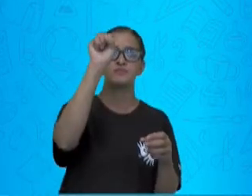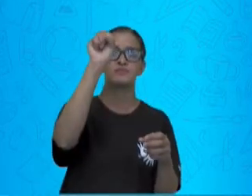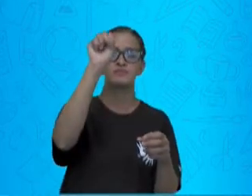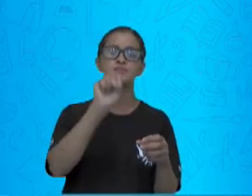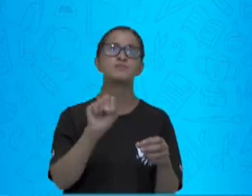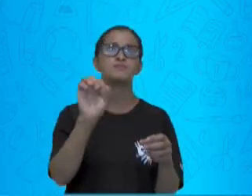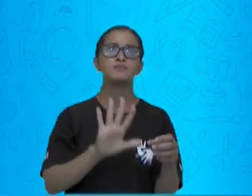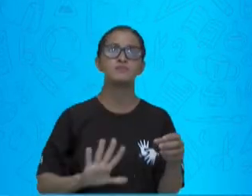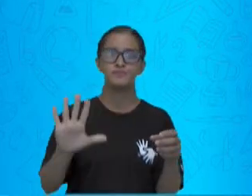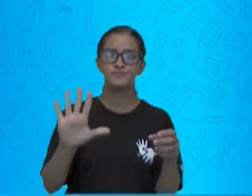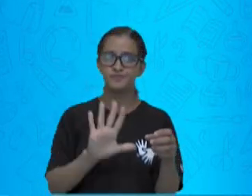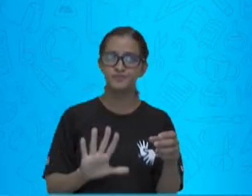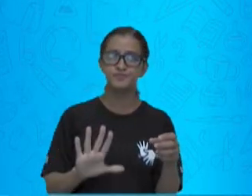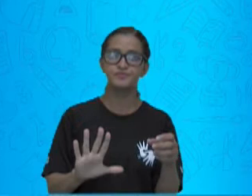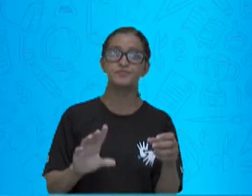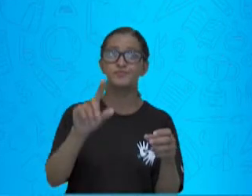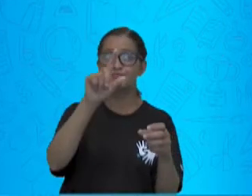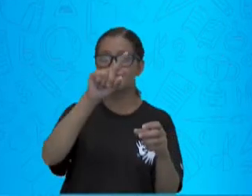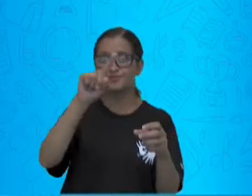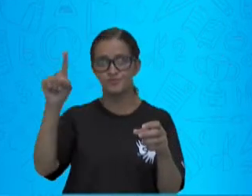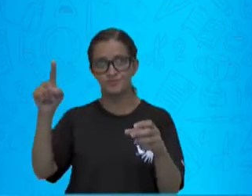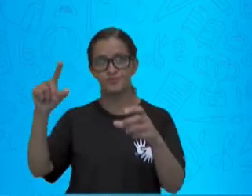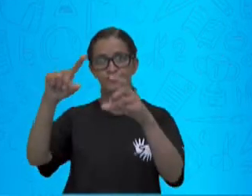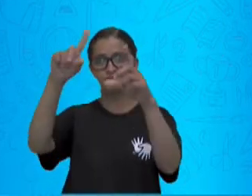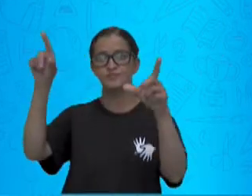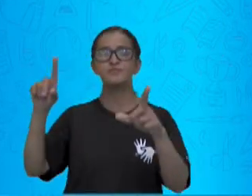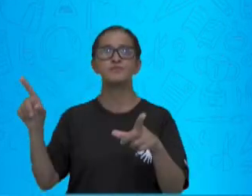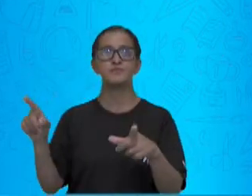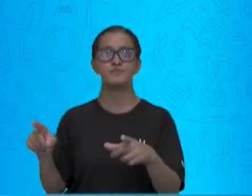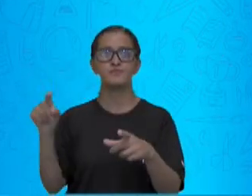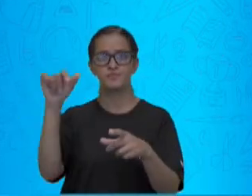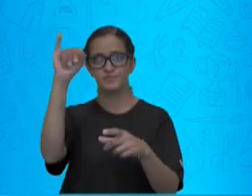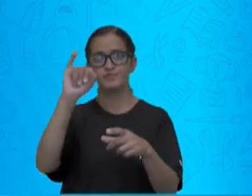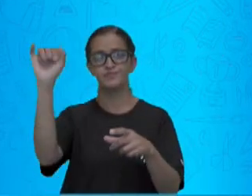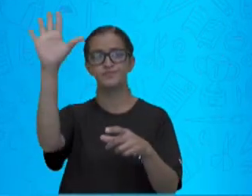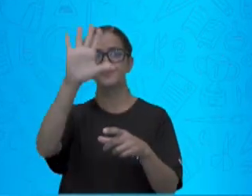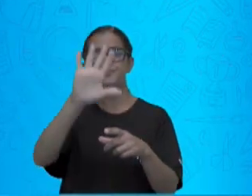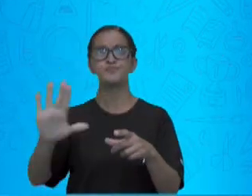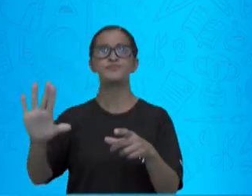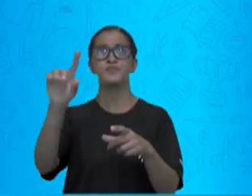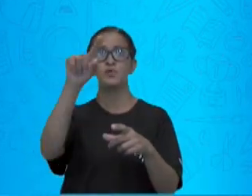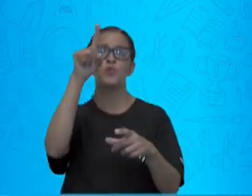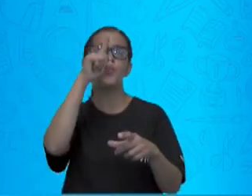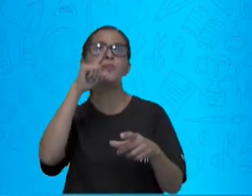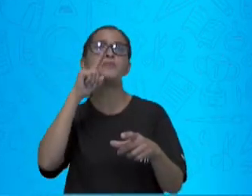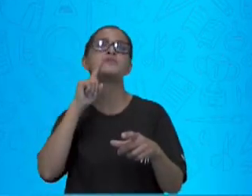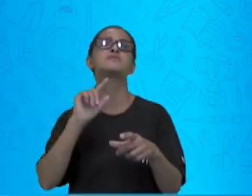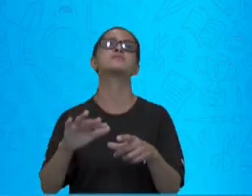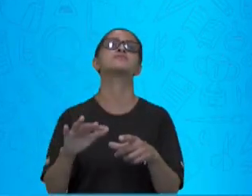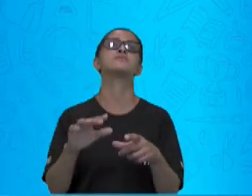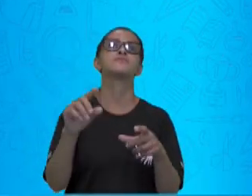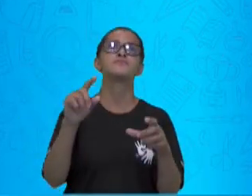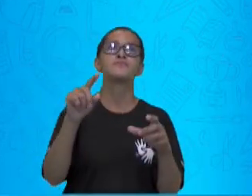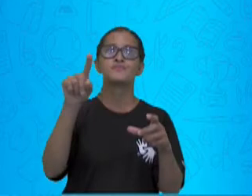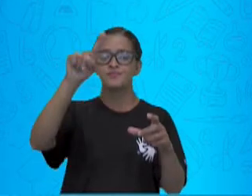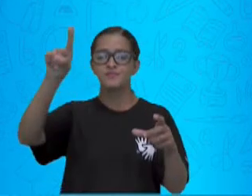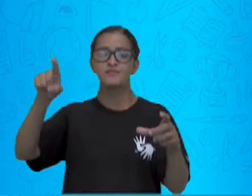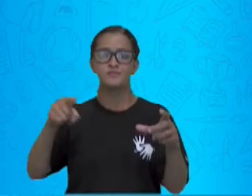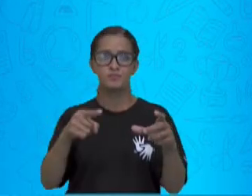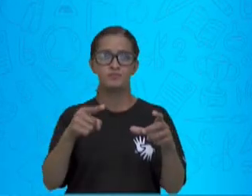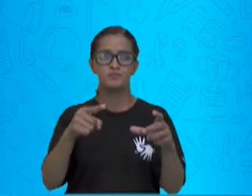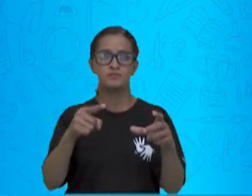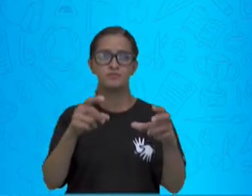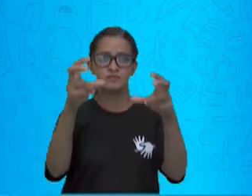a região demográfica do estado de Minas Gerais. E aqui eu peguei, fiz essa voltinha aqui para a gente mostrar.